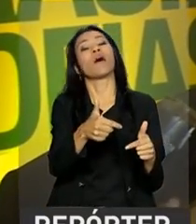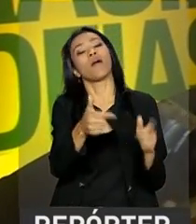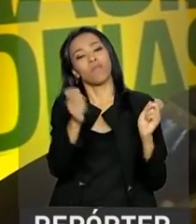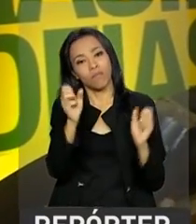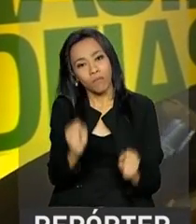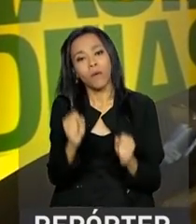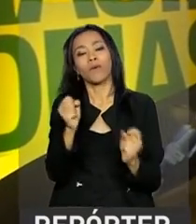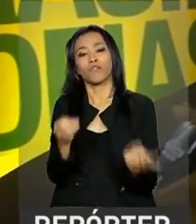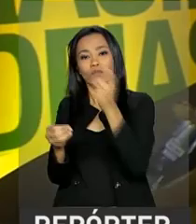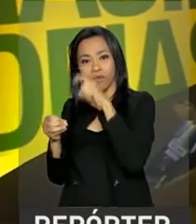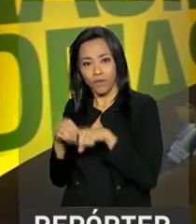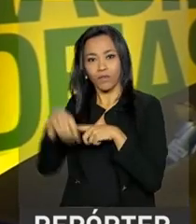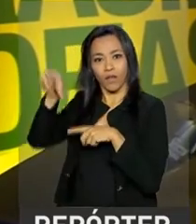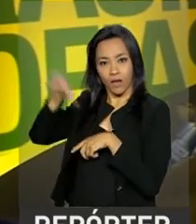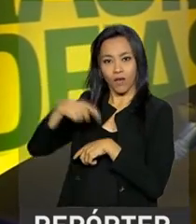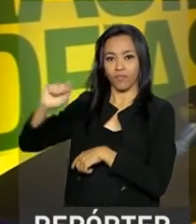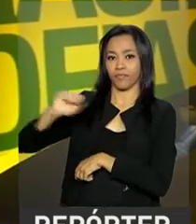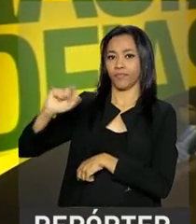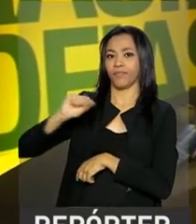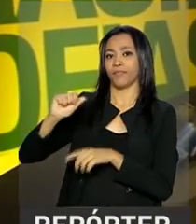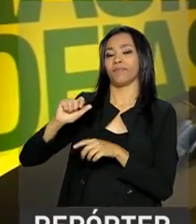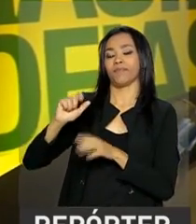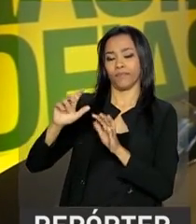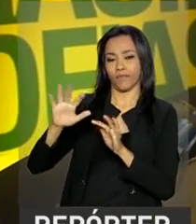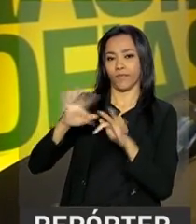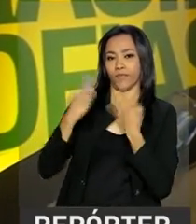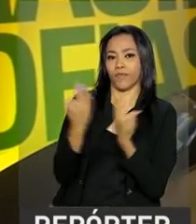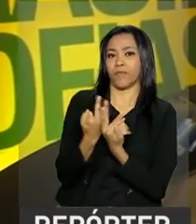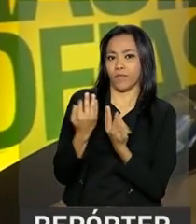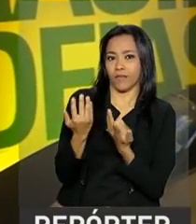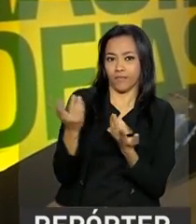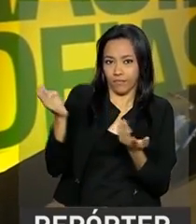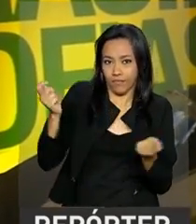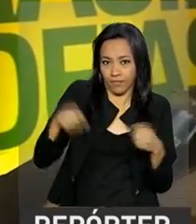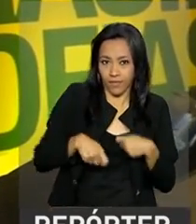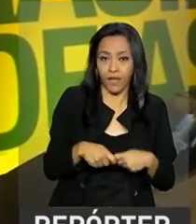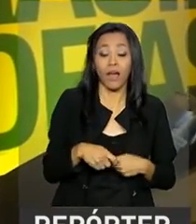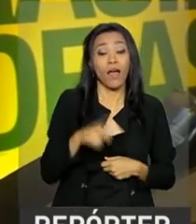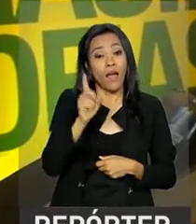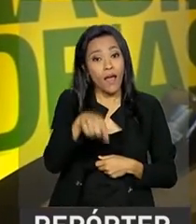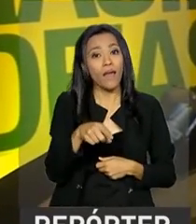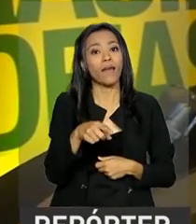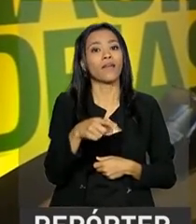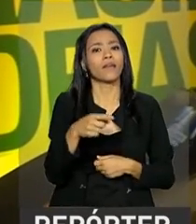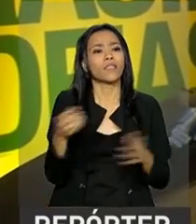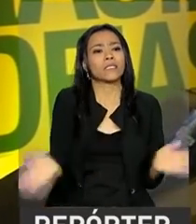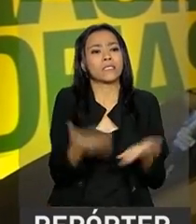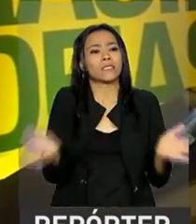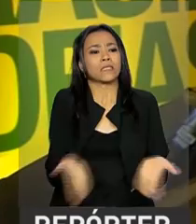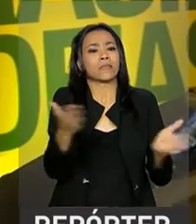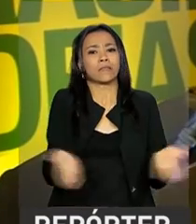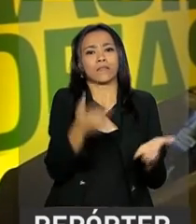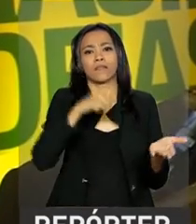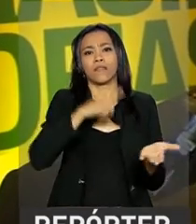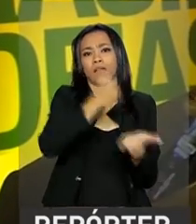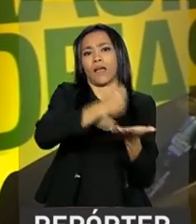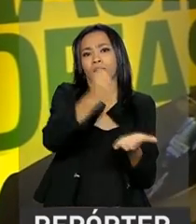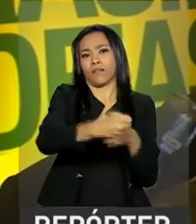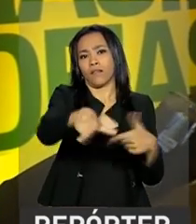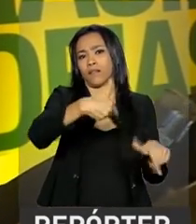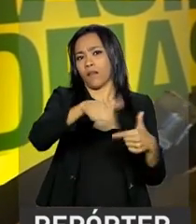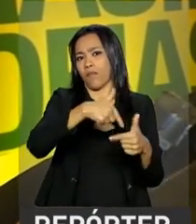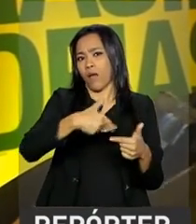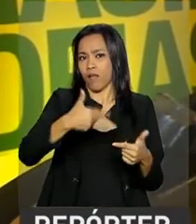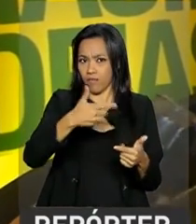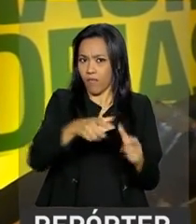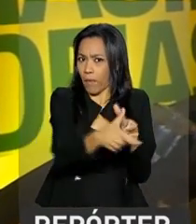o benefício do Bolsa Família instantaneamente, automaticamente. É a maneira que a gente tem de aumentar a formalização do mercado de trabalho. Hoje, o